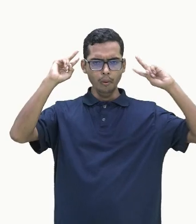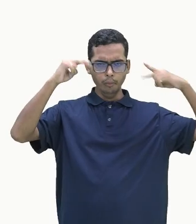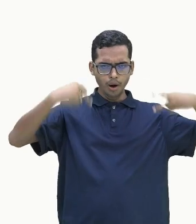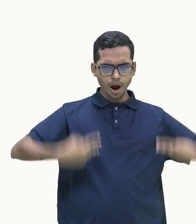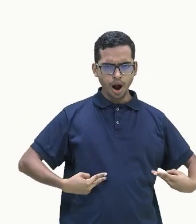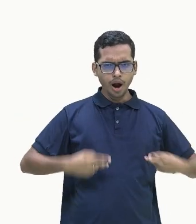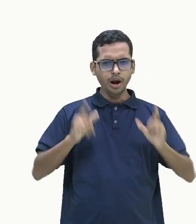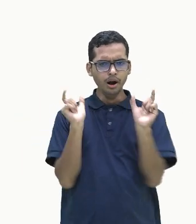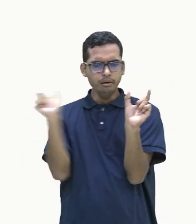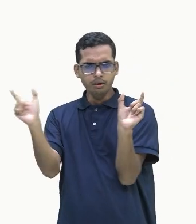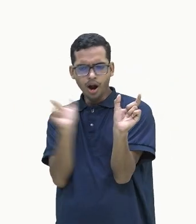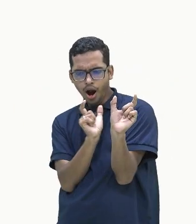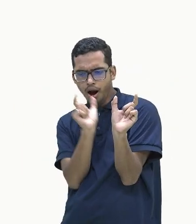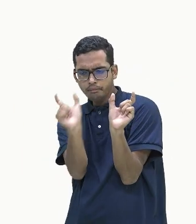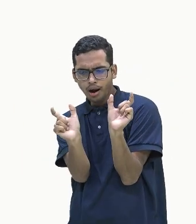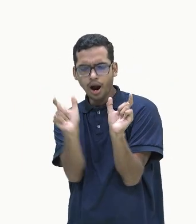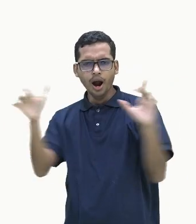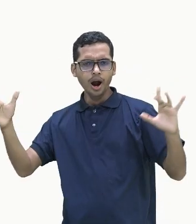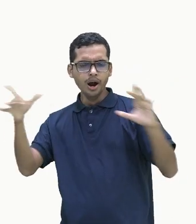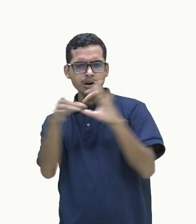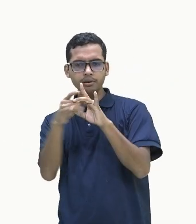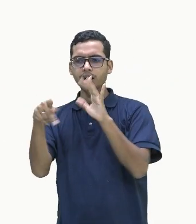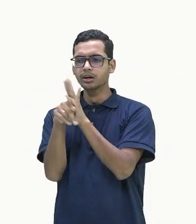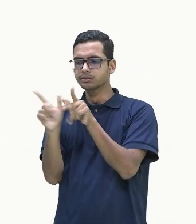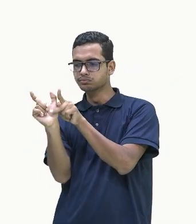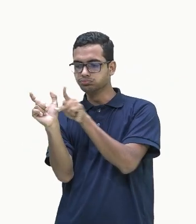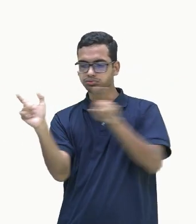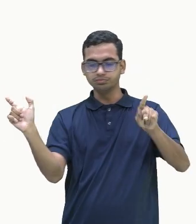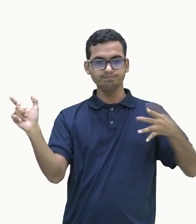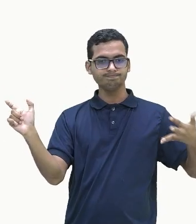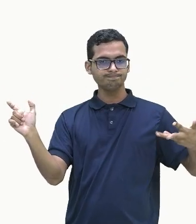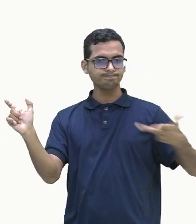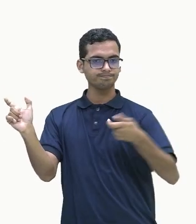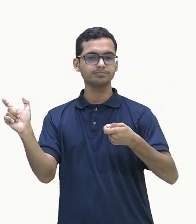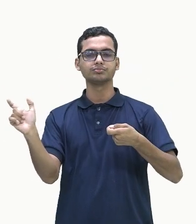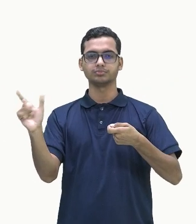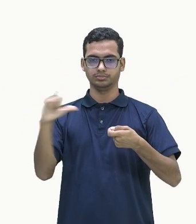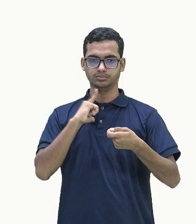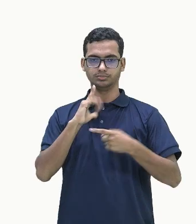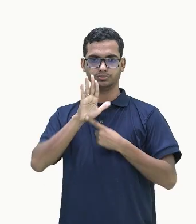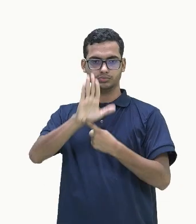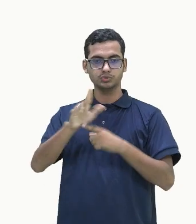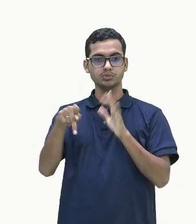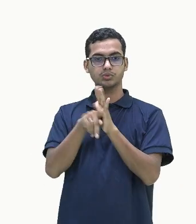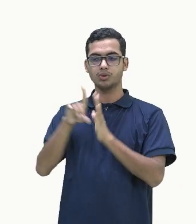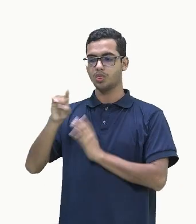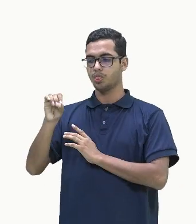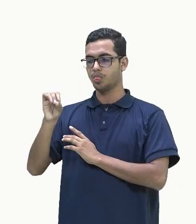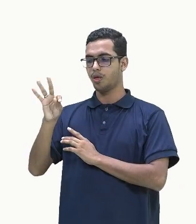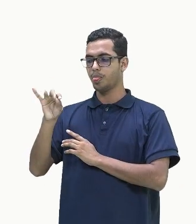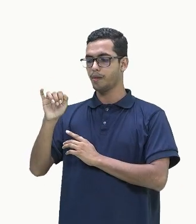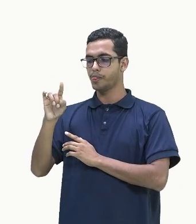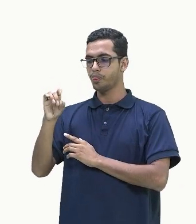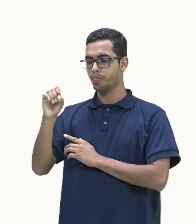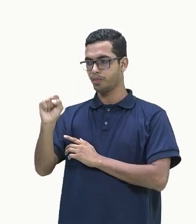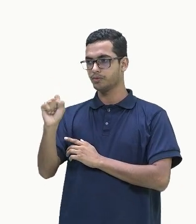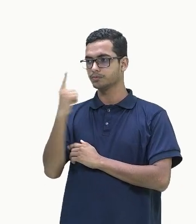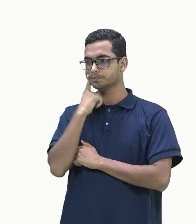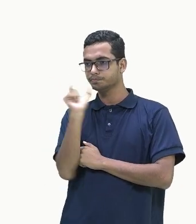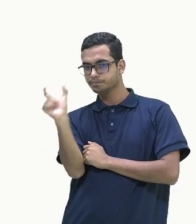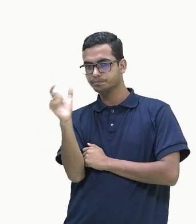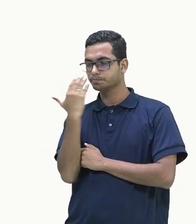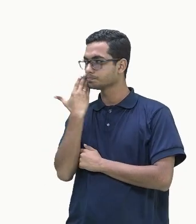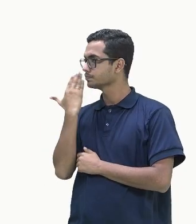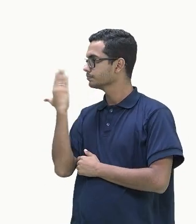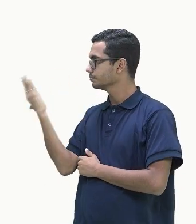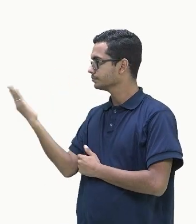com o seu predicativo, com a sua qualidade, que no caso aí é dotados, tá? Então, é justamente